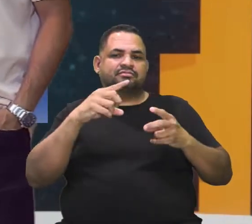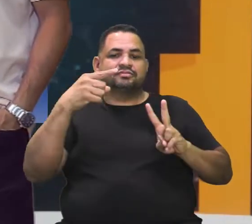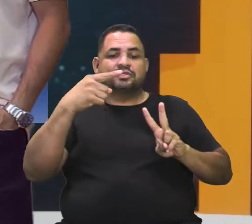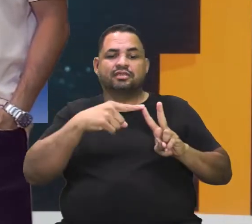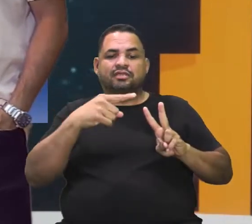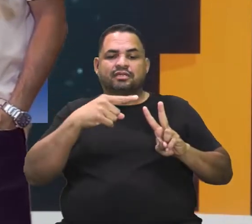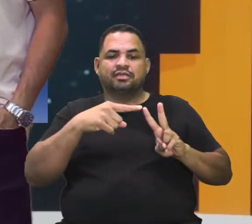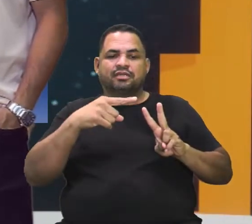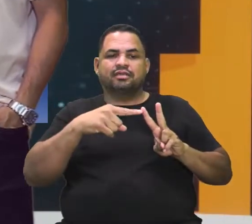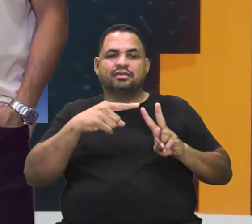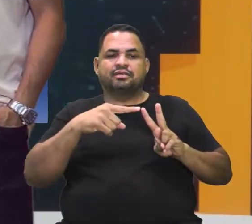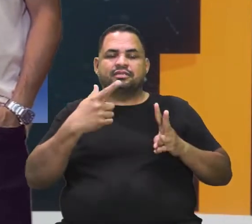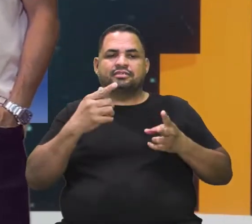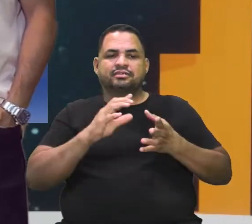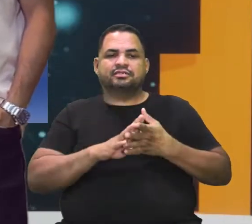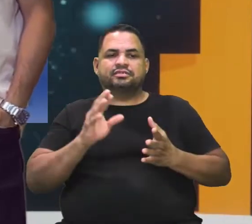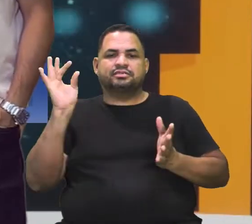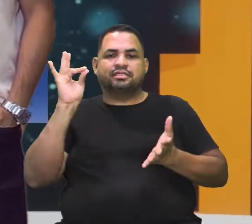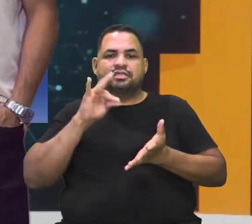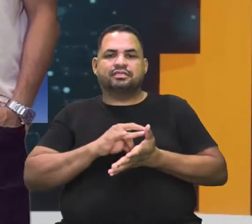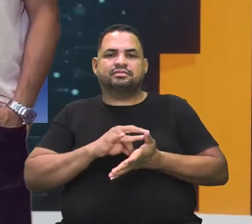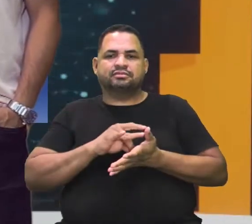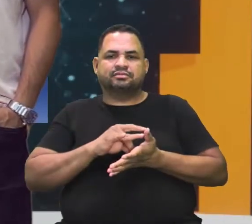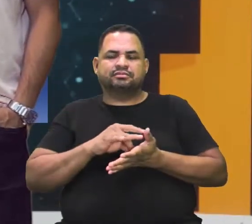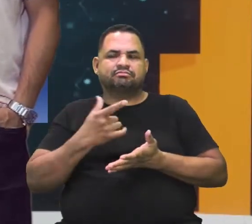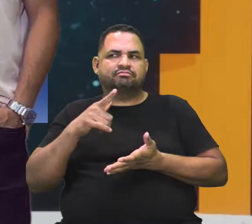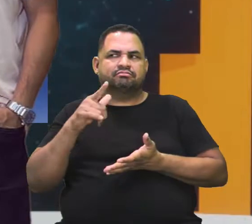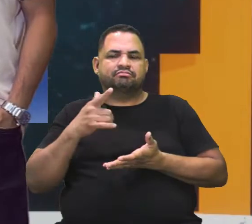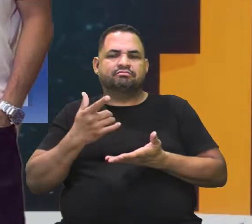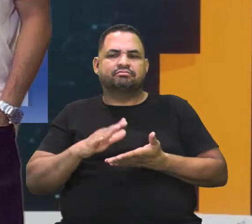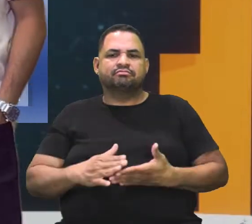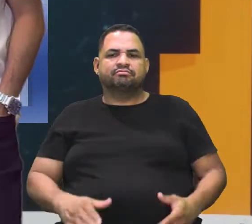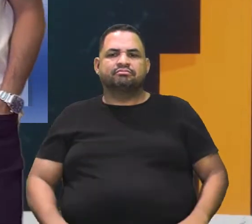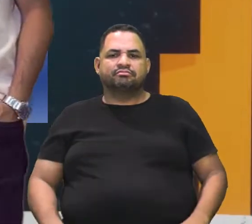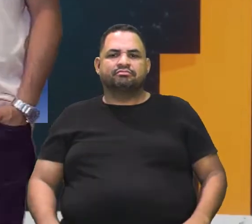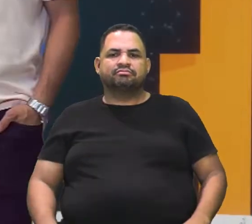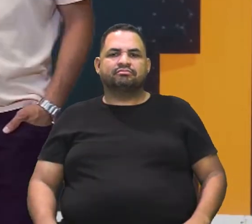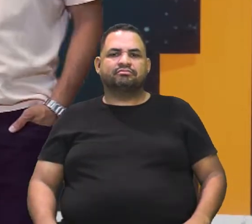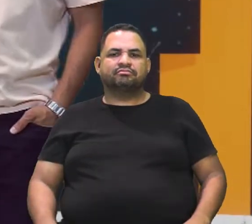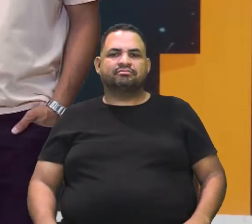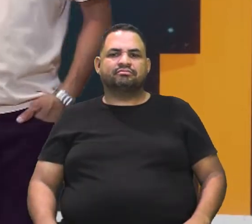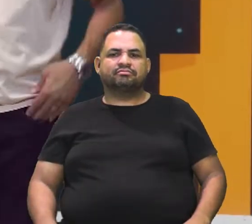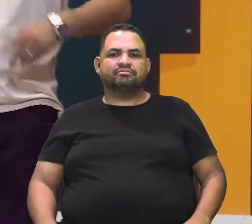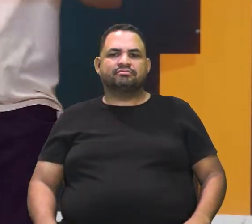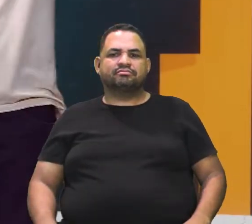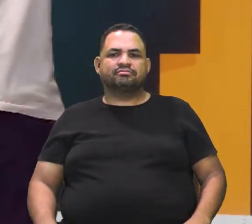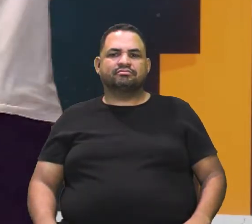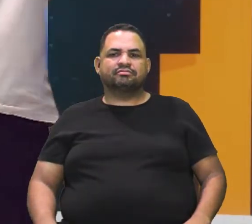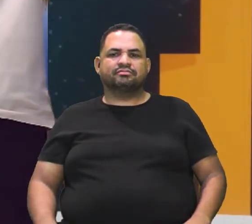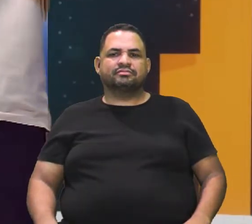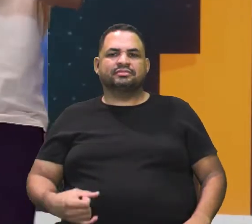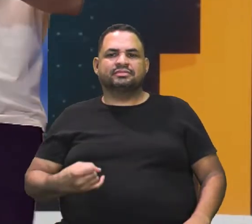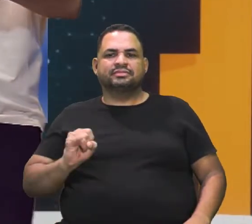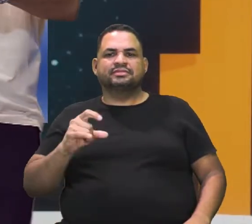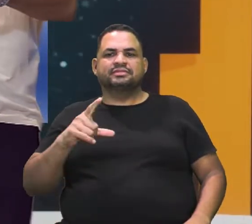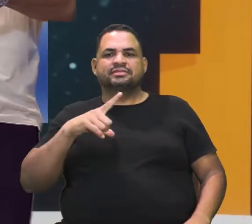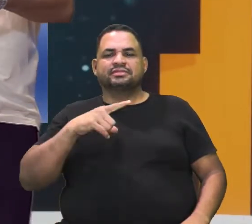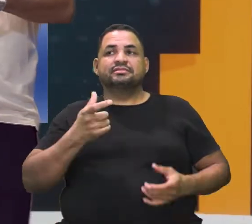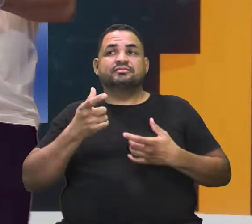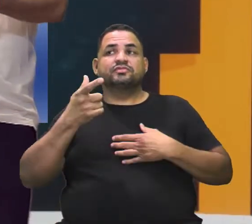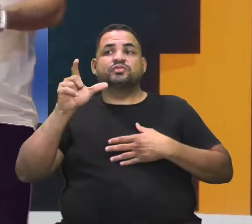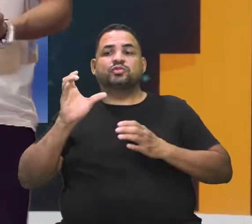Tá no primeiro ano, não existe raízes reais. Aí ele falou, tá, mas se não existe raízes reais, então quer dizer que se tiver um outro